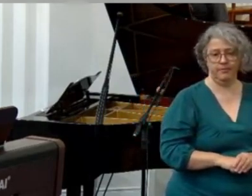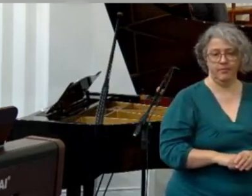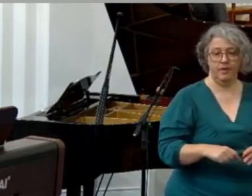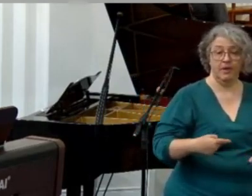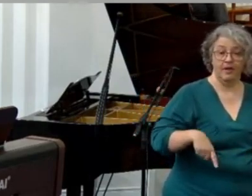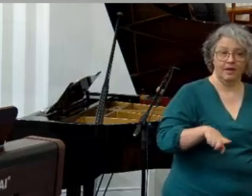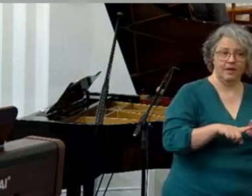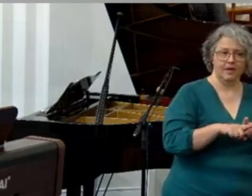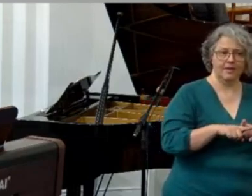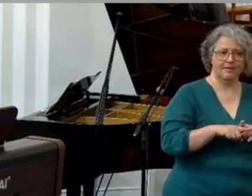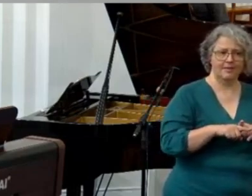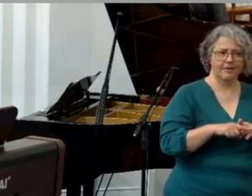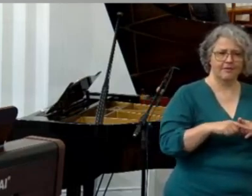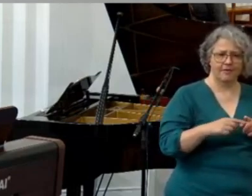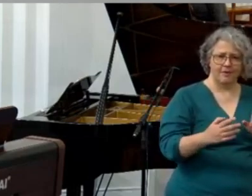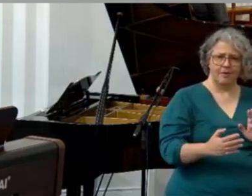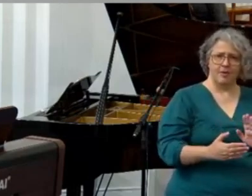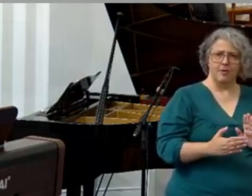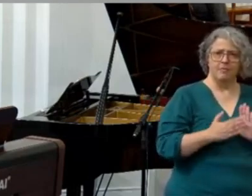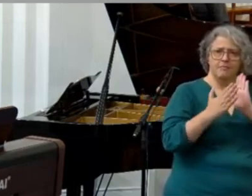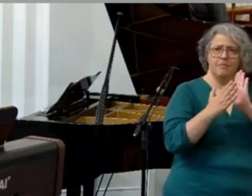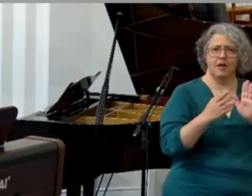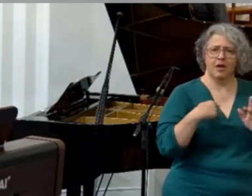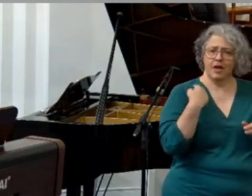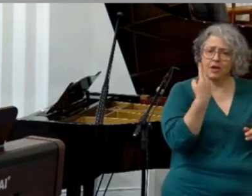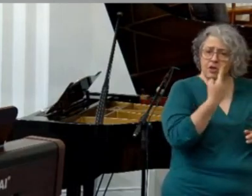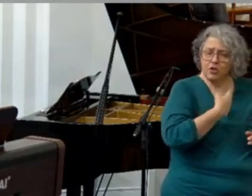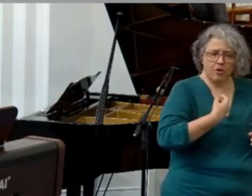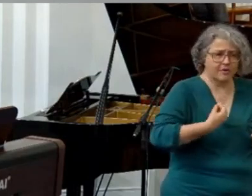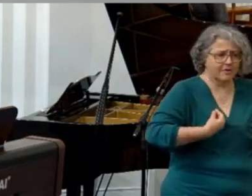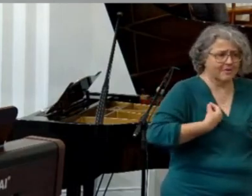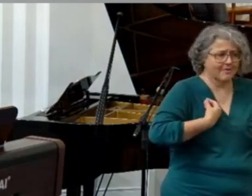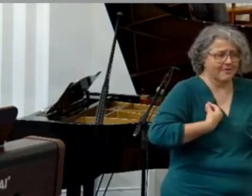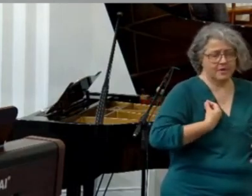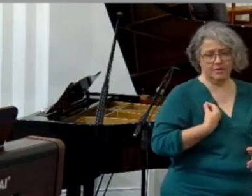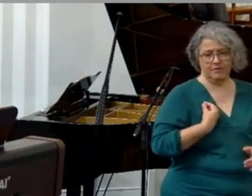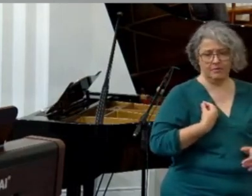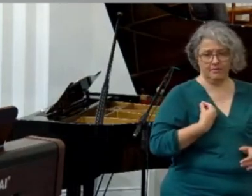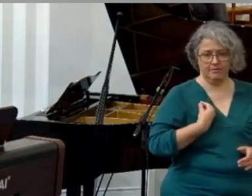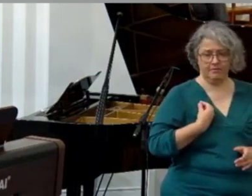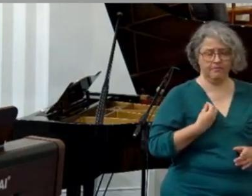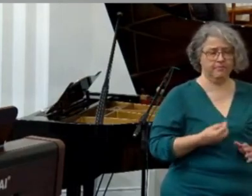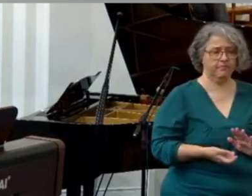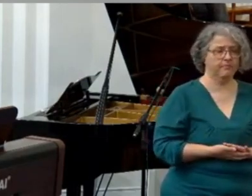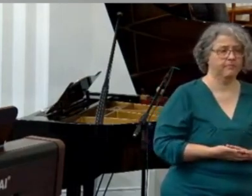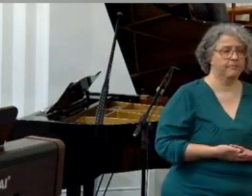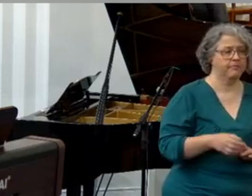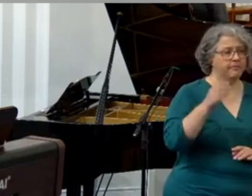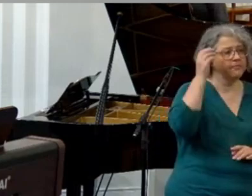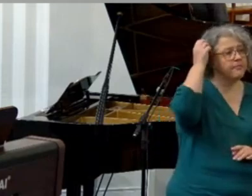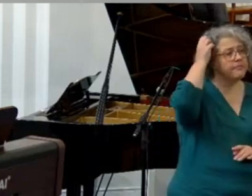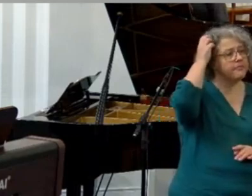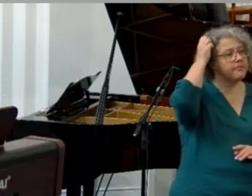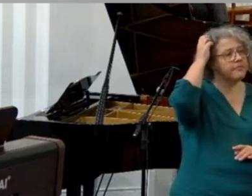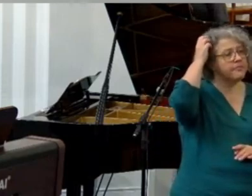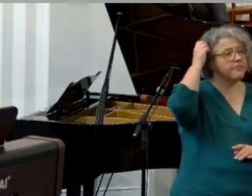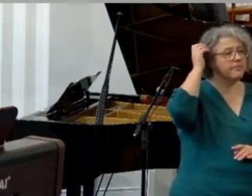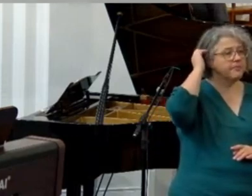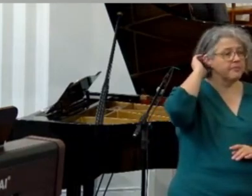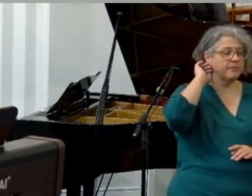Isso deve causar um impacto profundo na forma como vivemos. Assim, o capítulo 7 que está